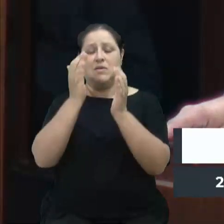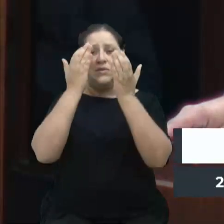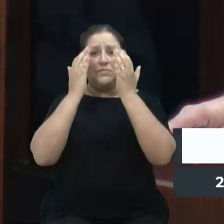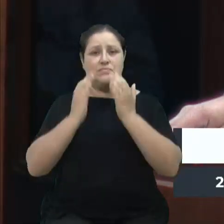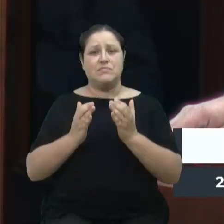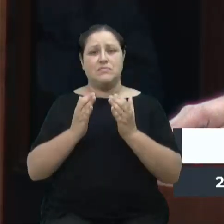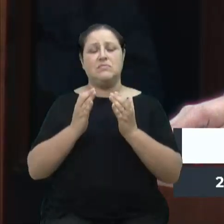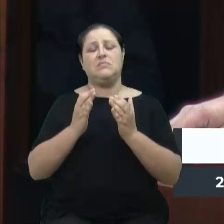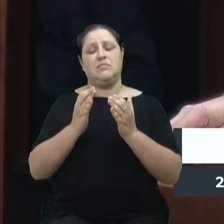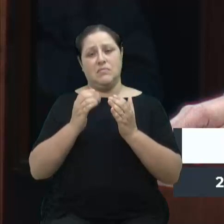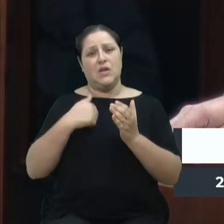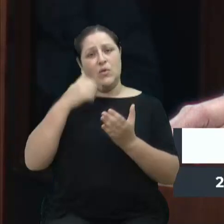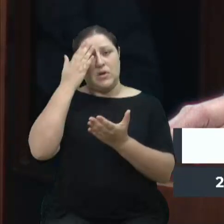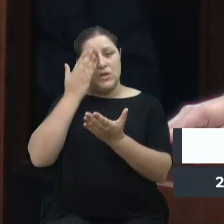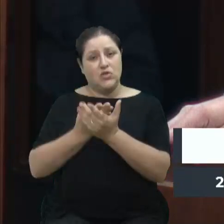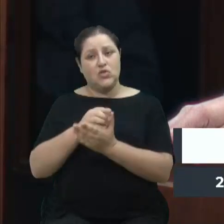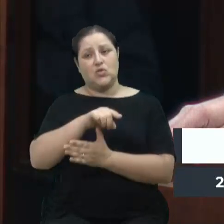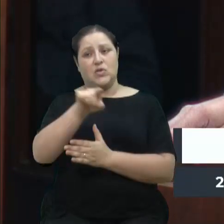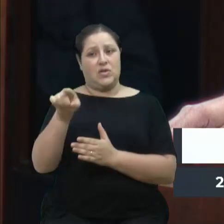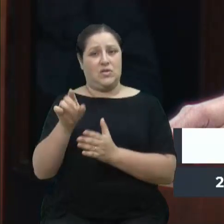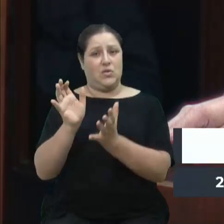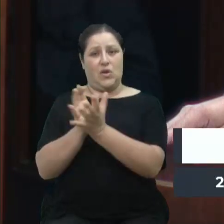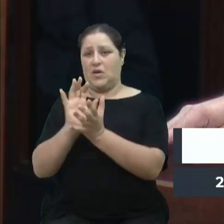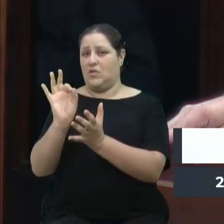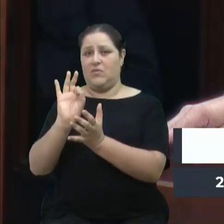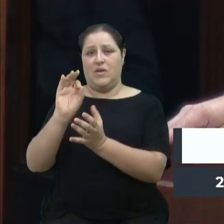pela admissibilidade.